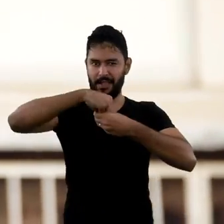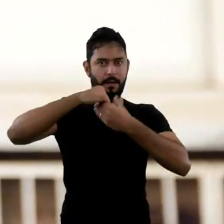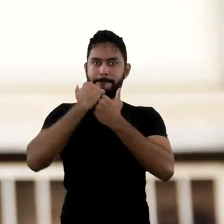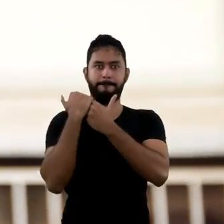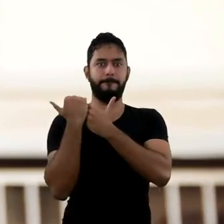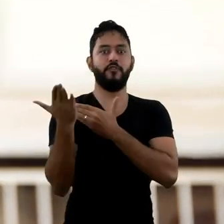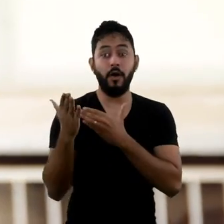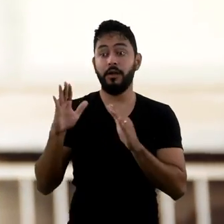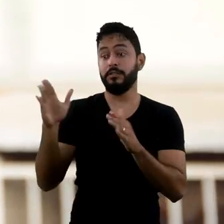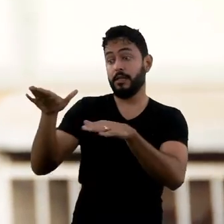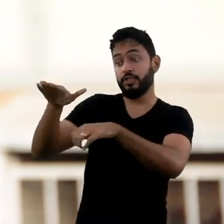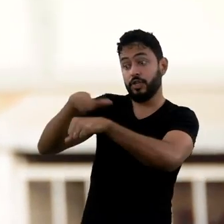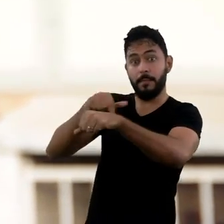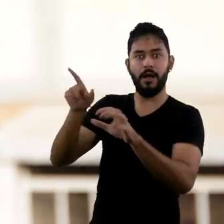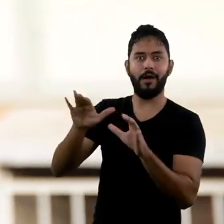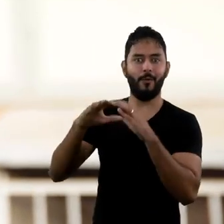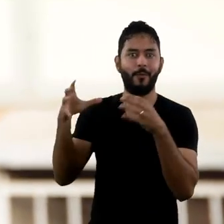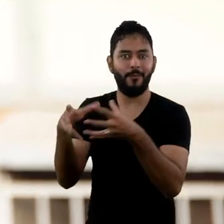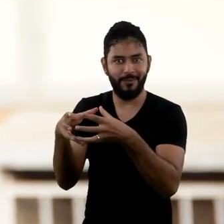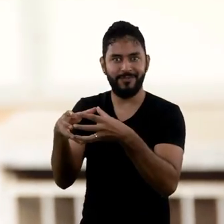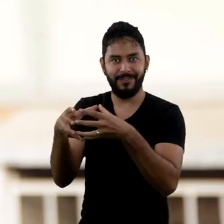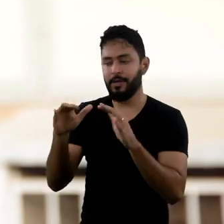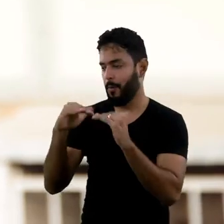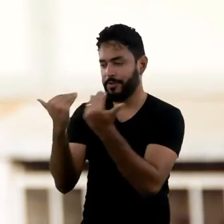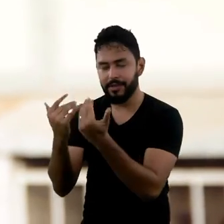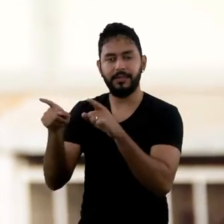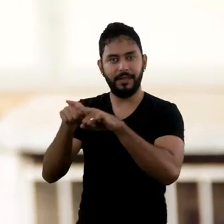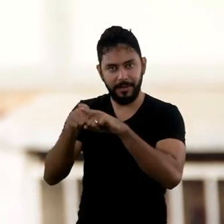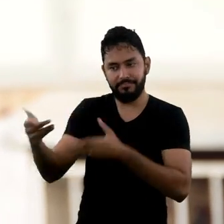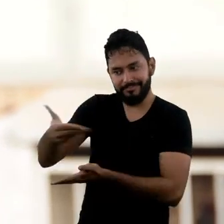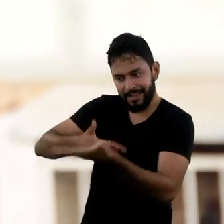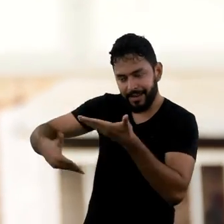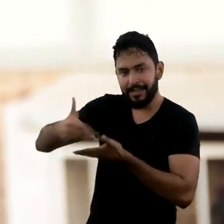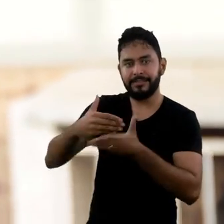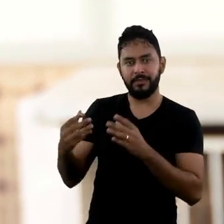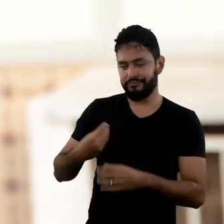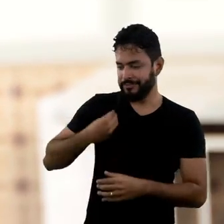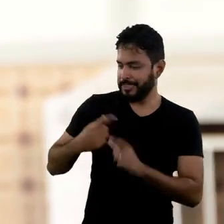para cá, que a gente possa construir uma relação bem orgânica entre o IFPE e a comunidade.